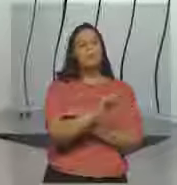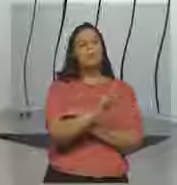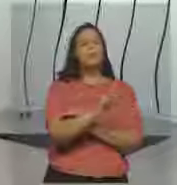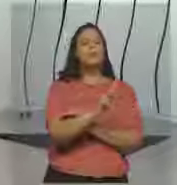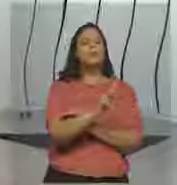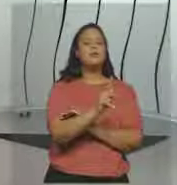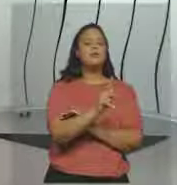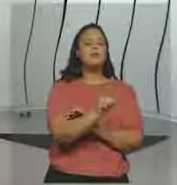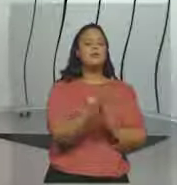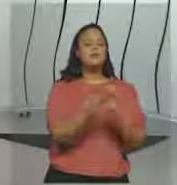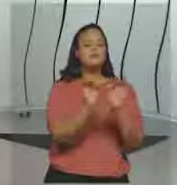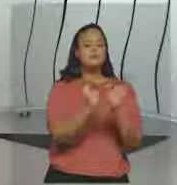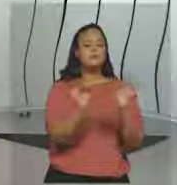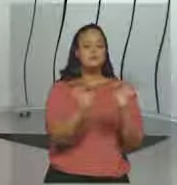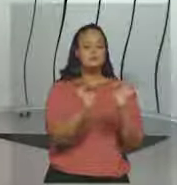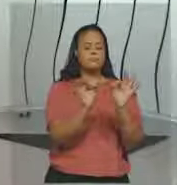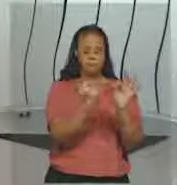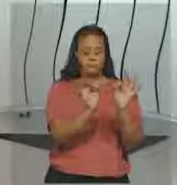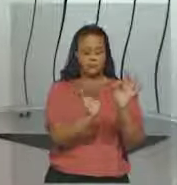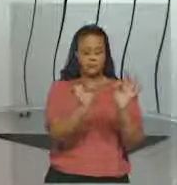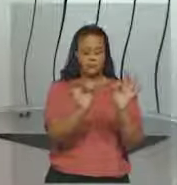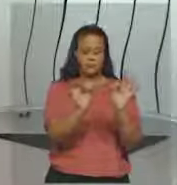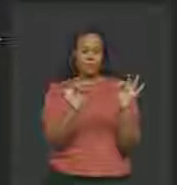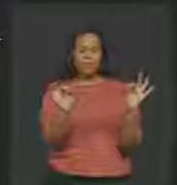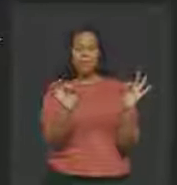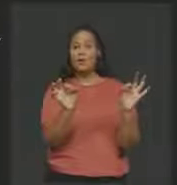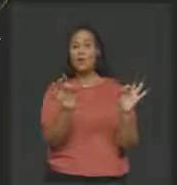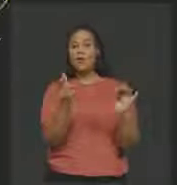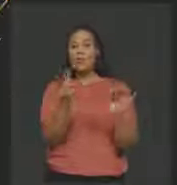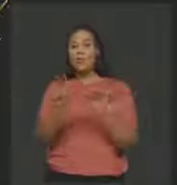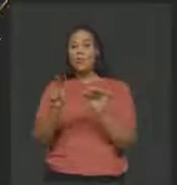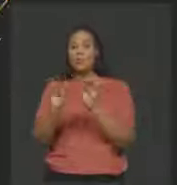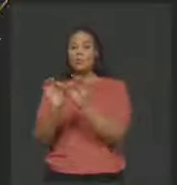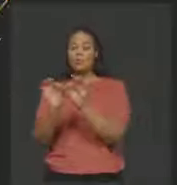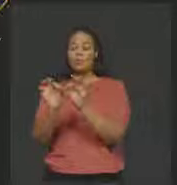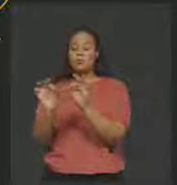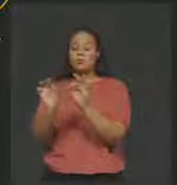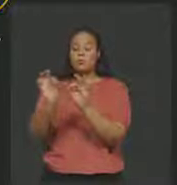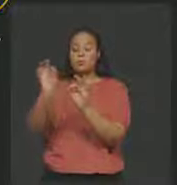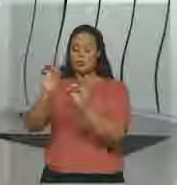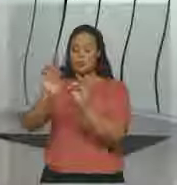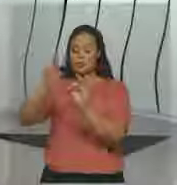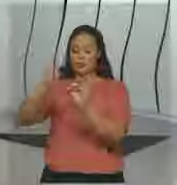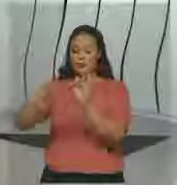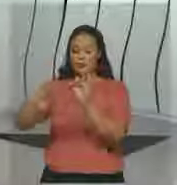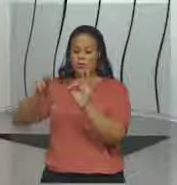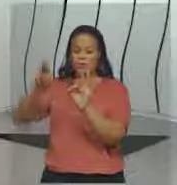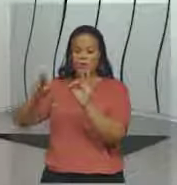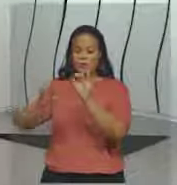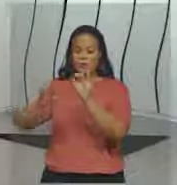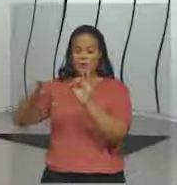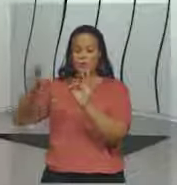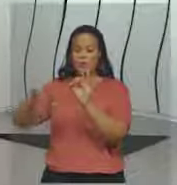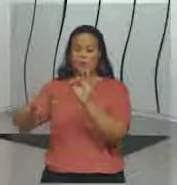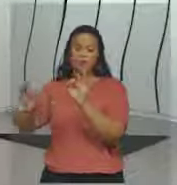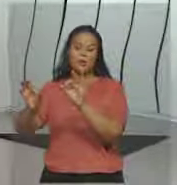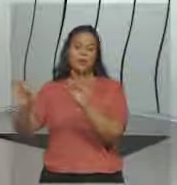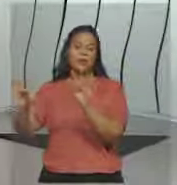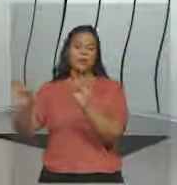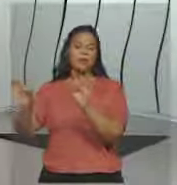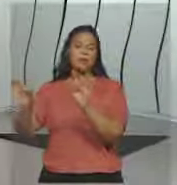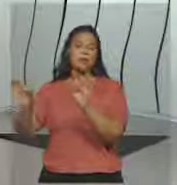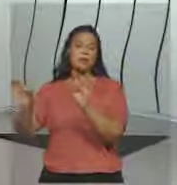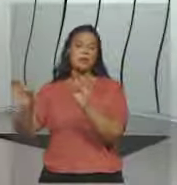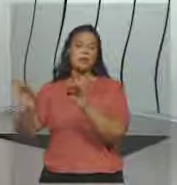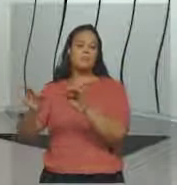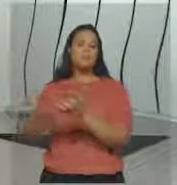barra é menor. Esse outro aqui representa uma resistência, tá? Então, quando você tem uma resistência ali nos componentes, você tem esse